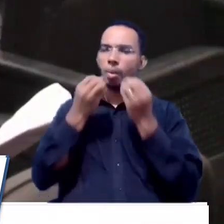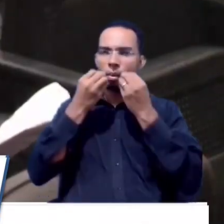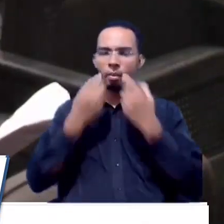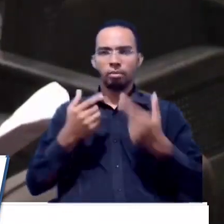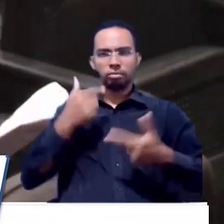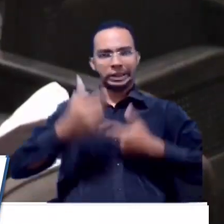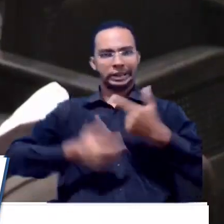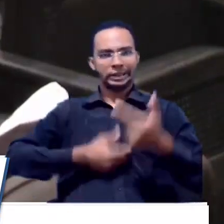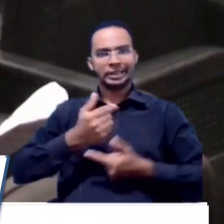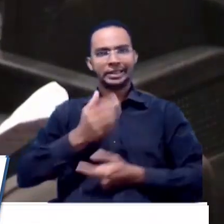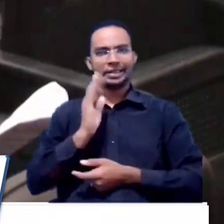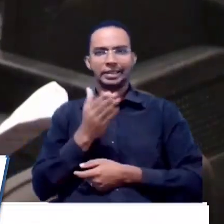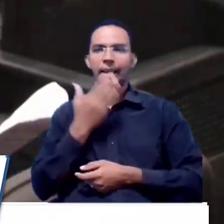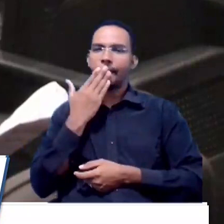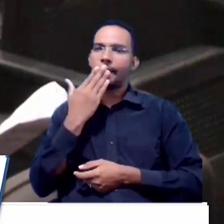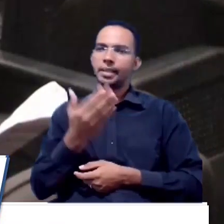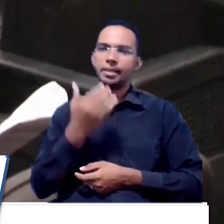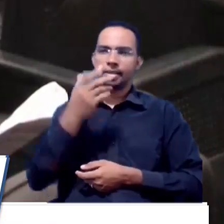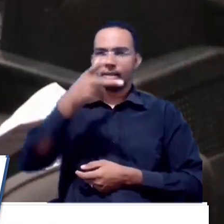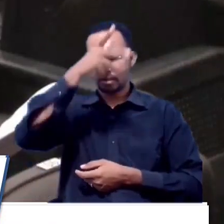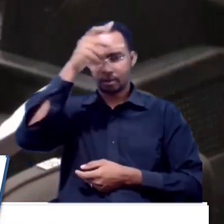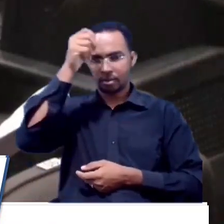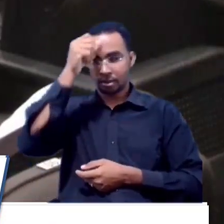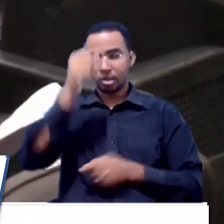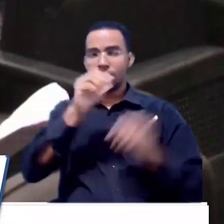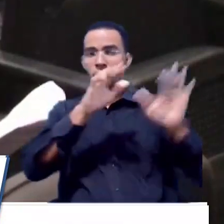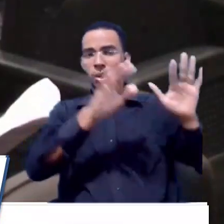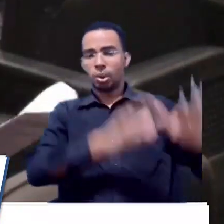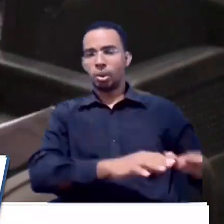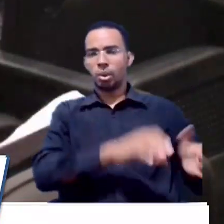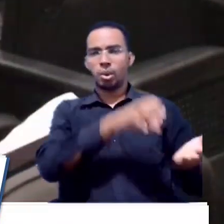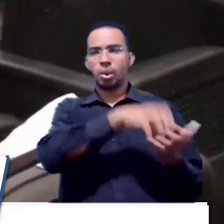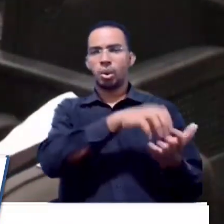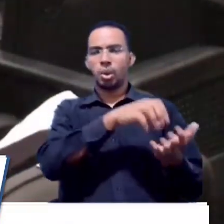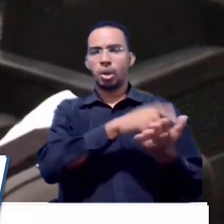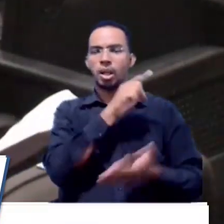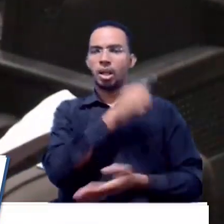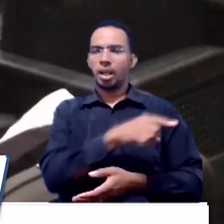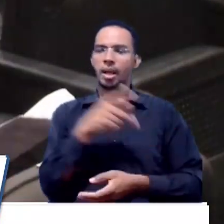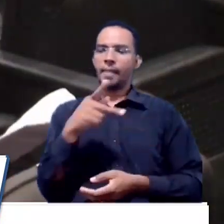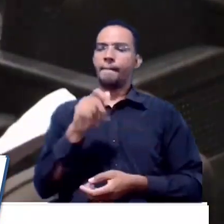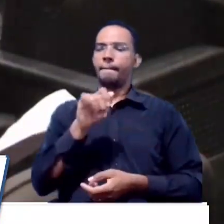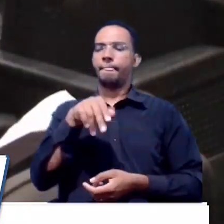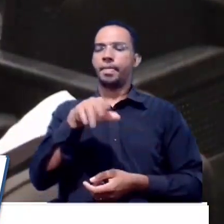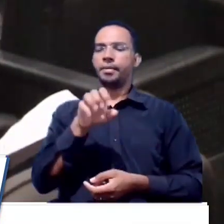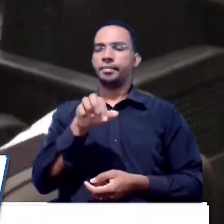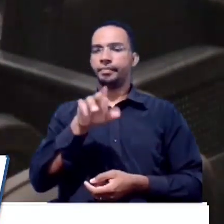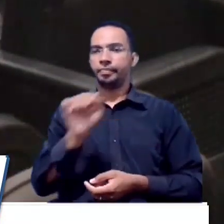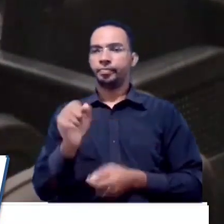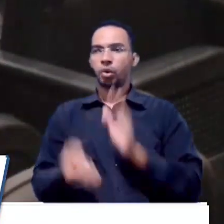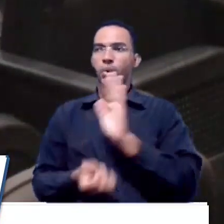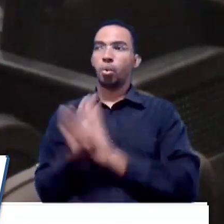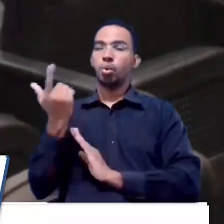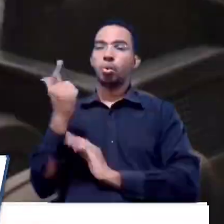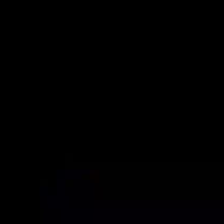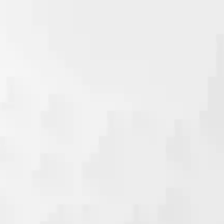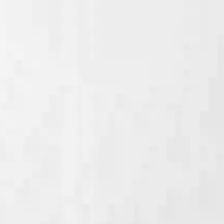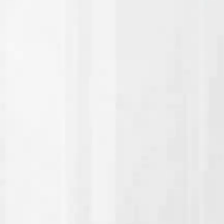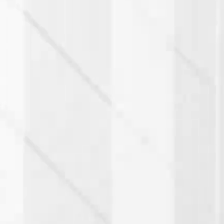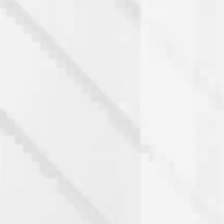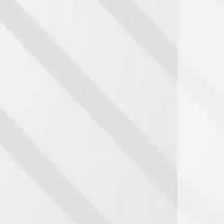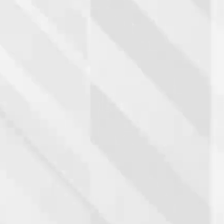a gente já solou o prefeito para permanecer com essa unidade lá no Paineiras e lógico colocar a outra lá no São Domingos